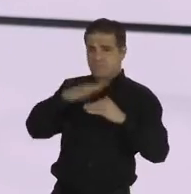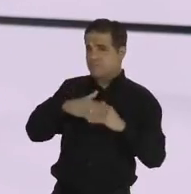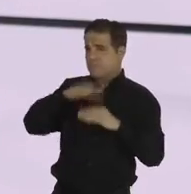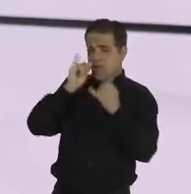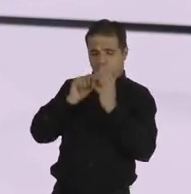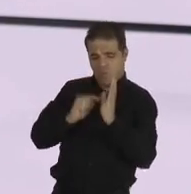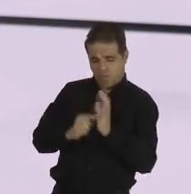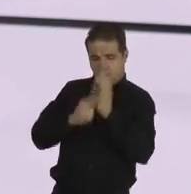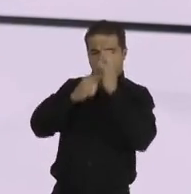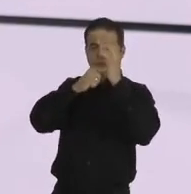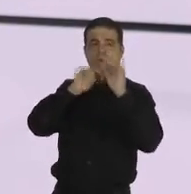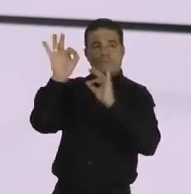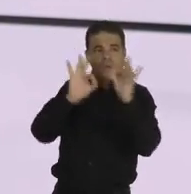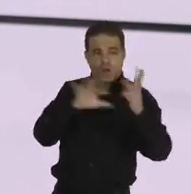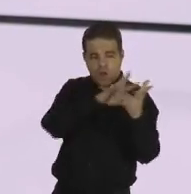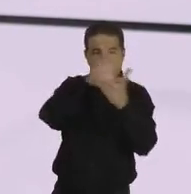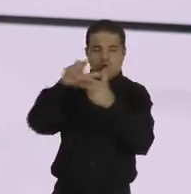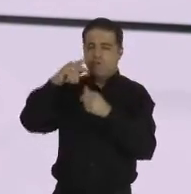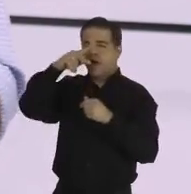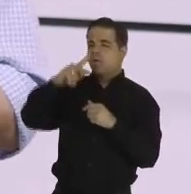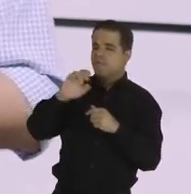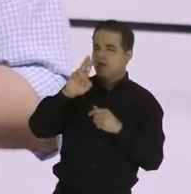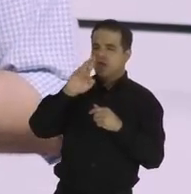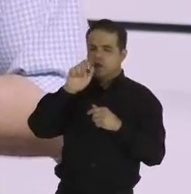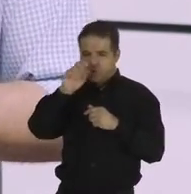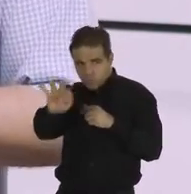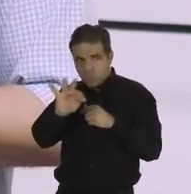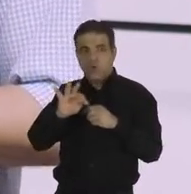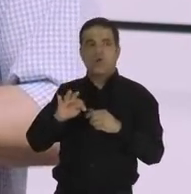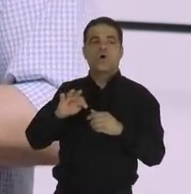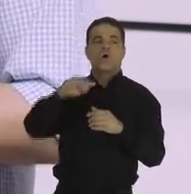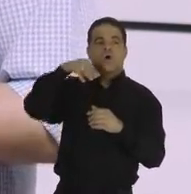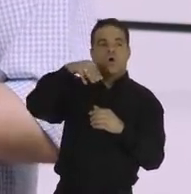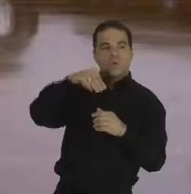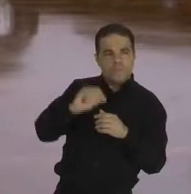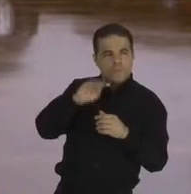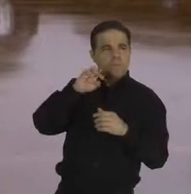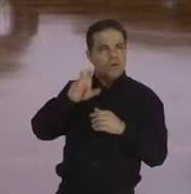motores do plano Global da Peugeot o multielétrica